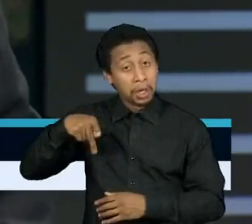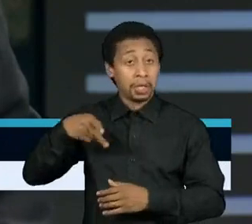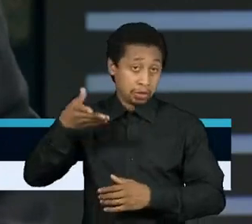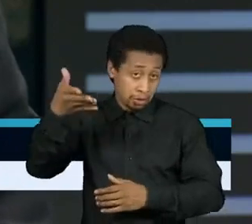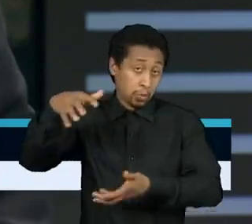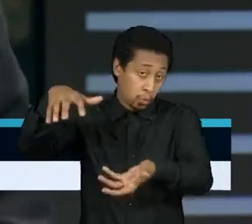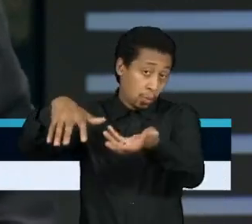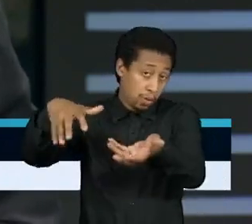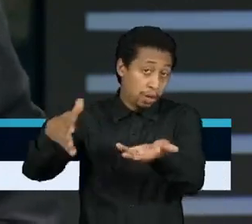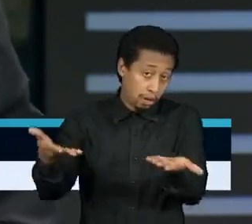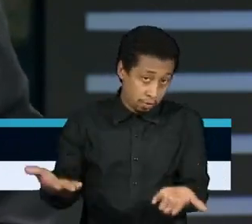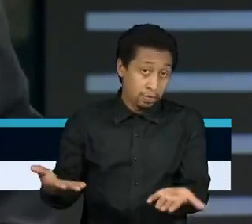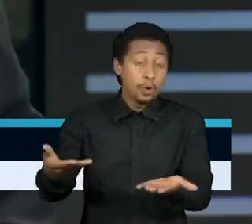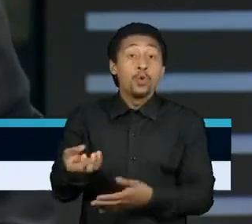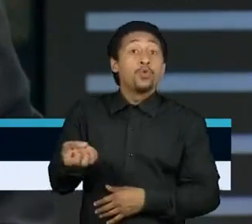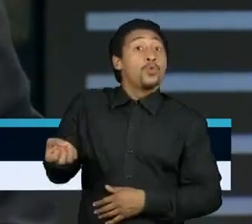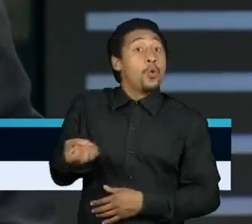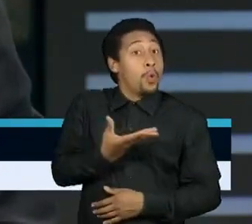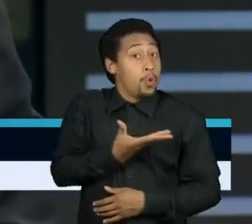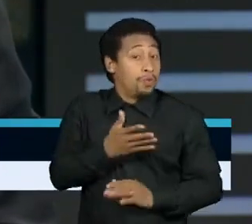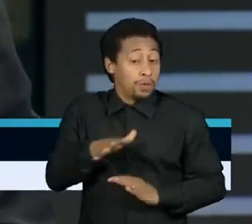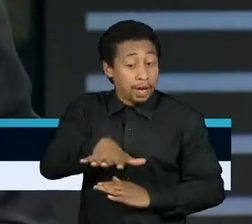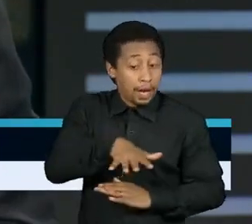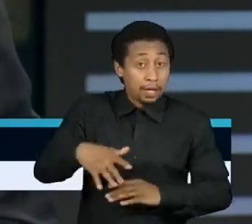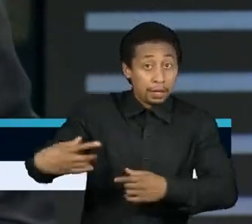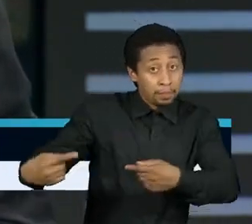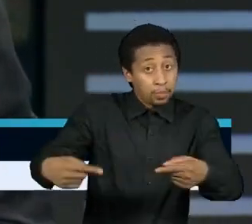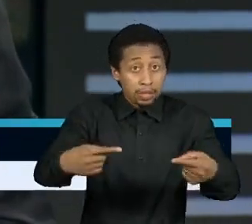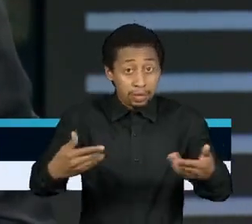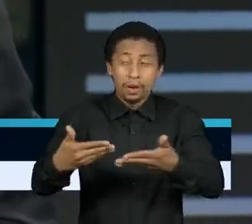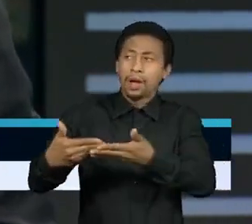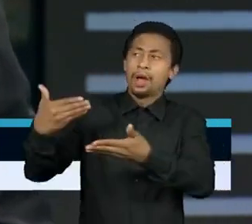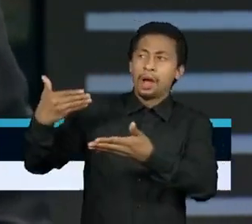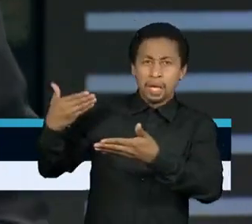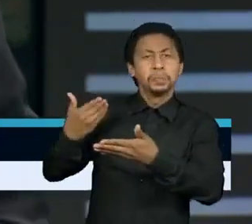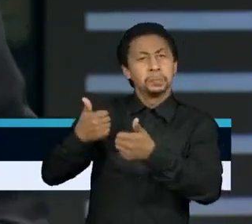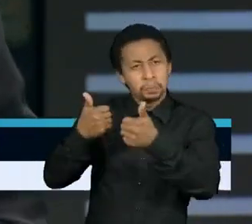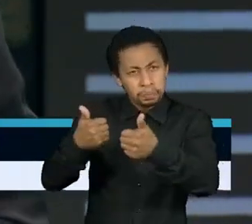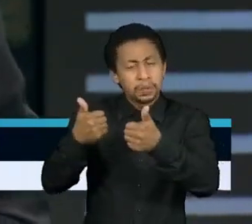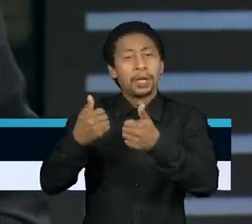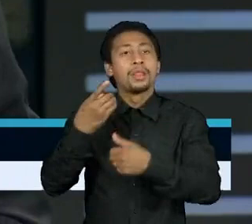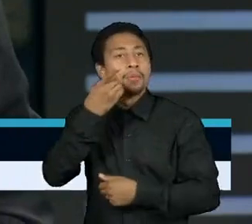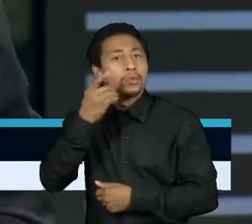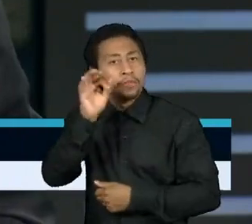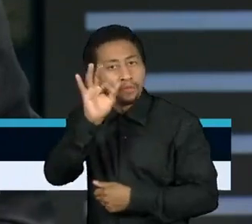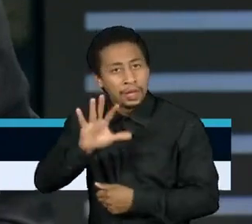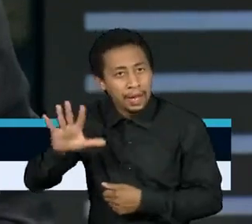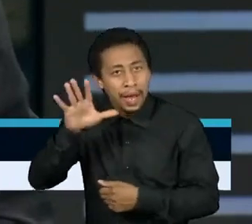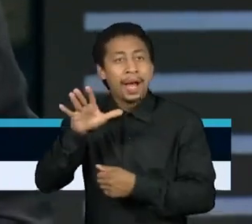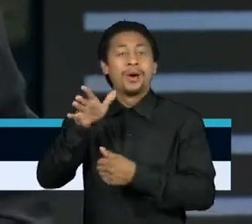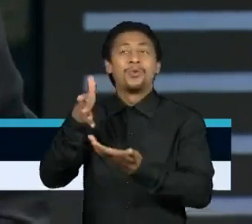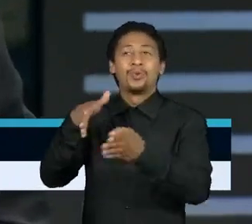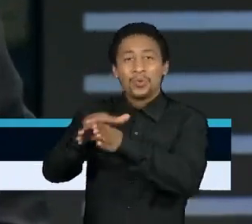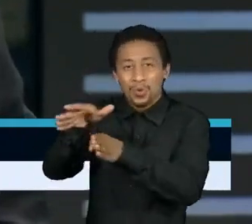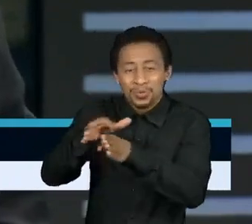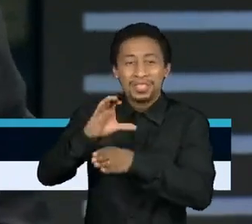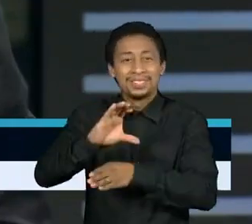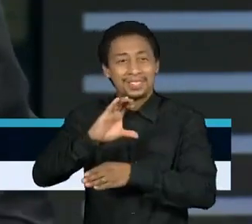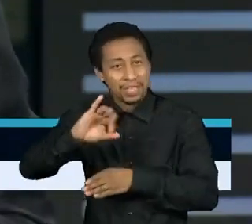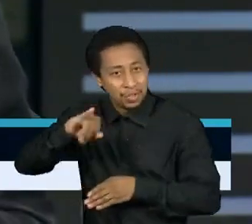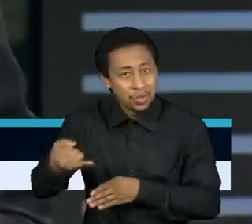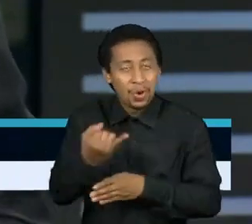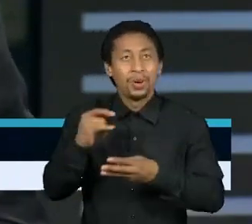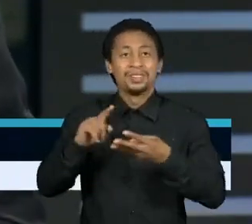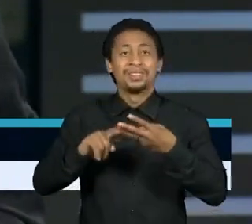nova na política, teve uma carreira impressionante, assim, deputado federal, presidente da Comissão de Constituição e Justiça, senador e agora candidato a